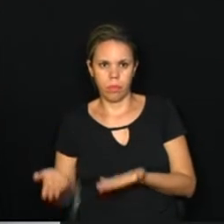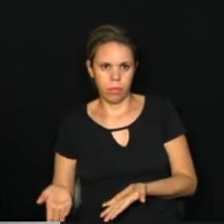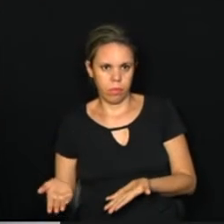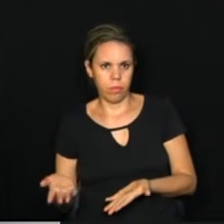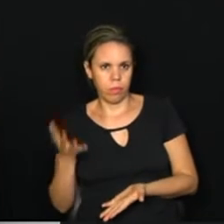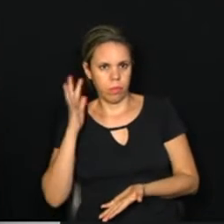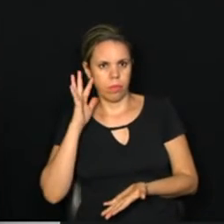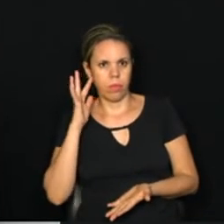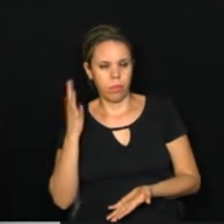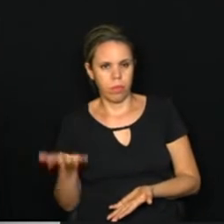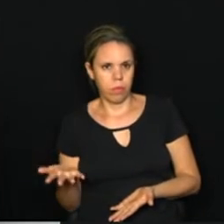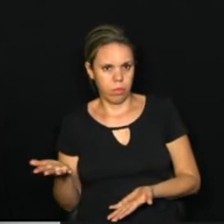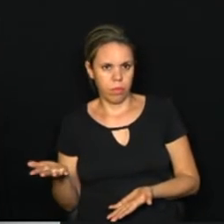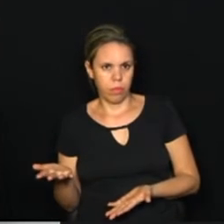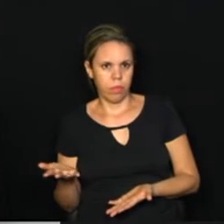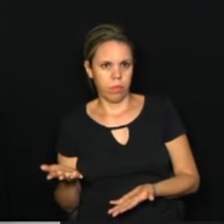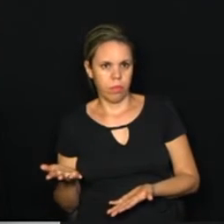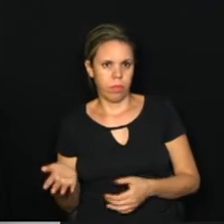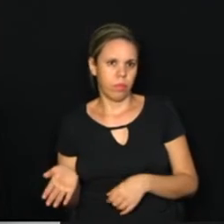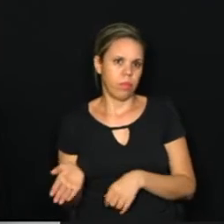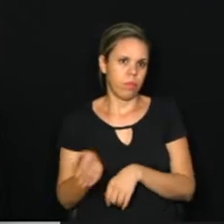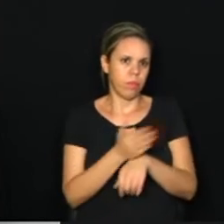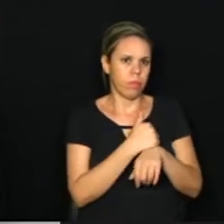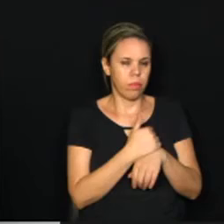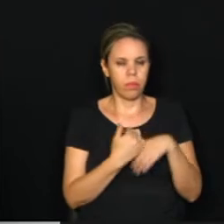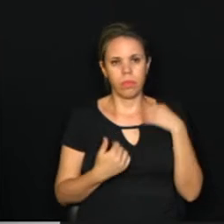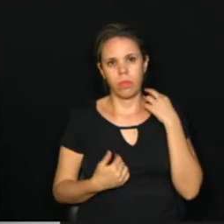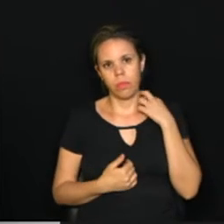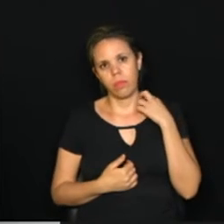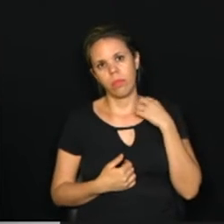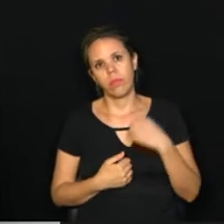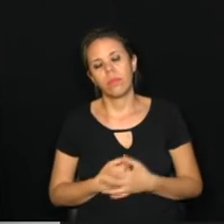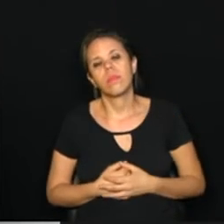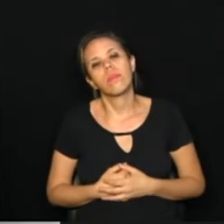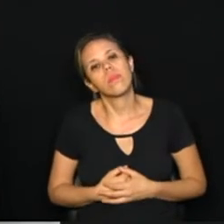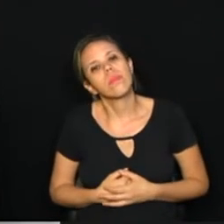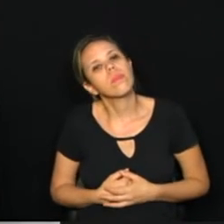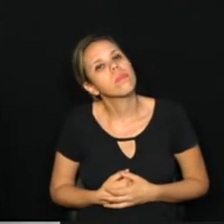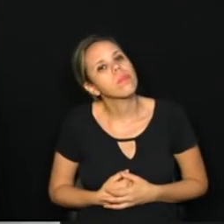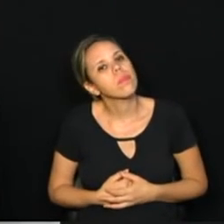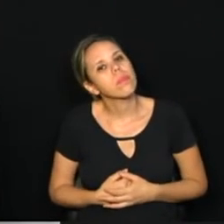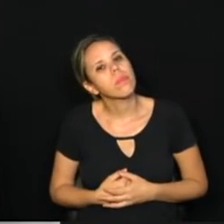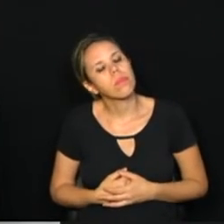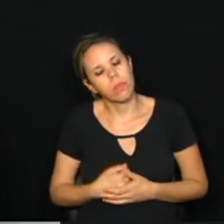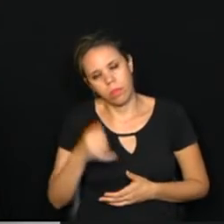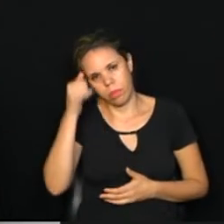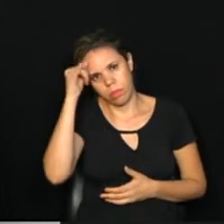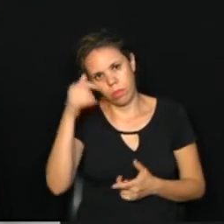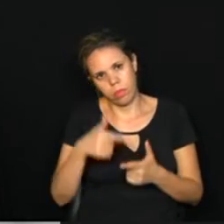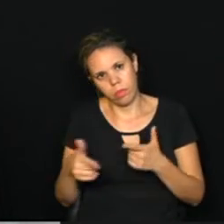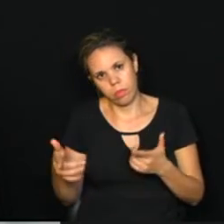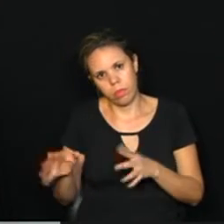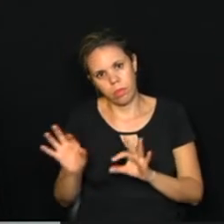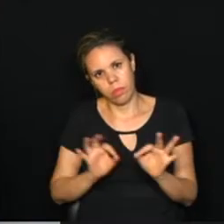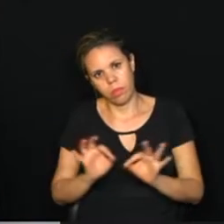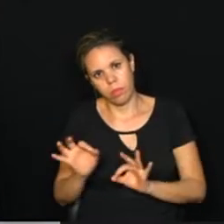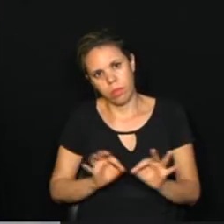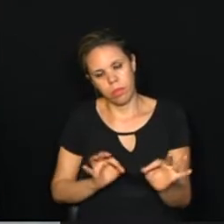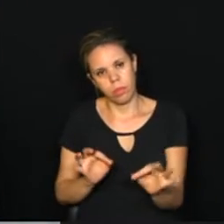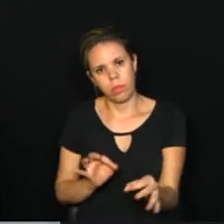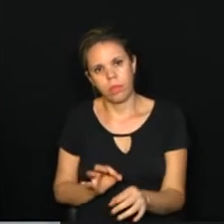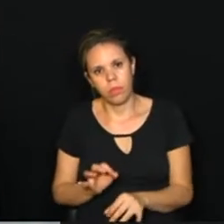resolveu adiantar um pouco essa questão da prevenção e preparamos uma